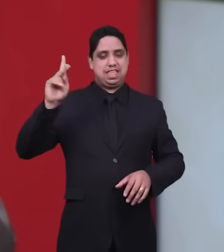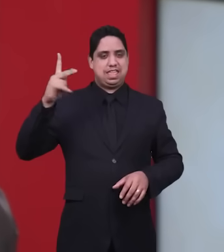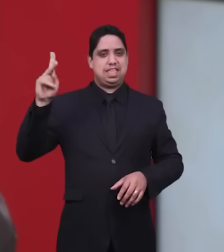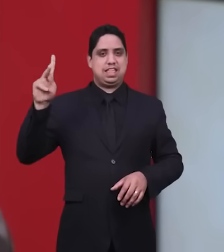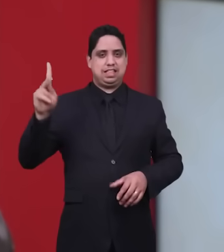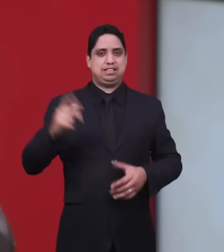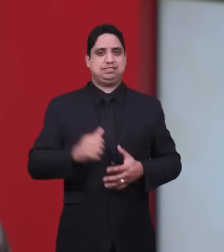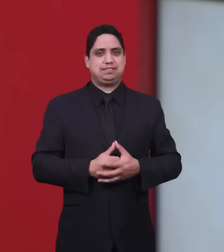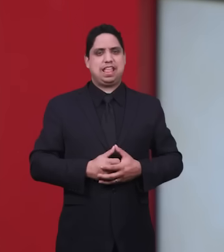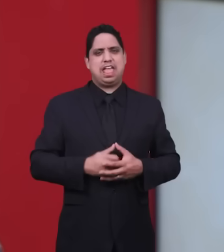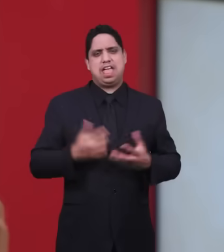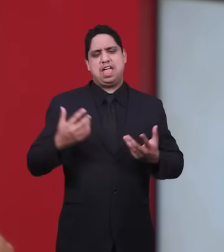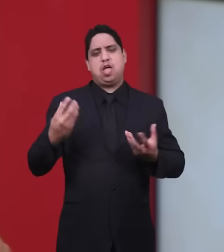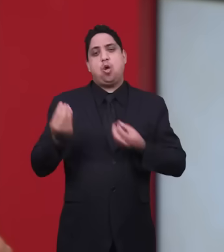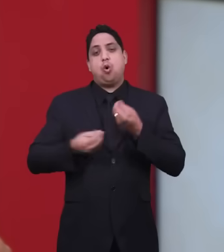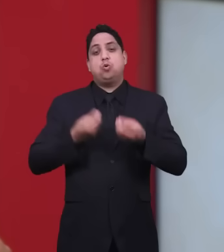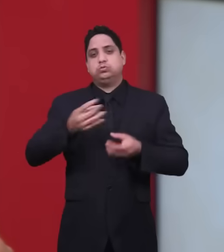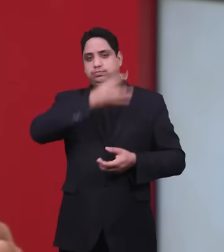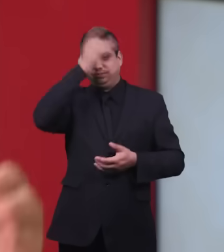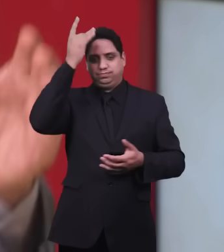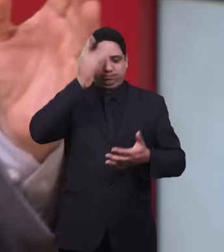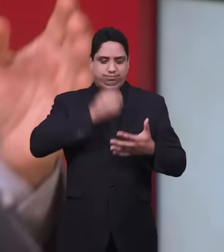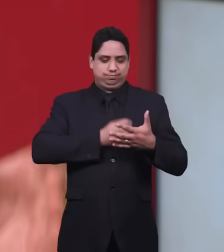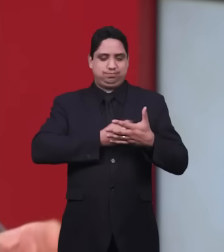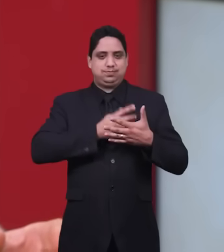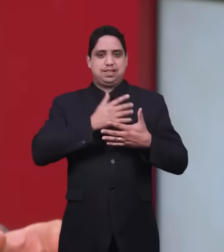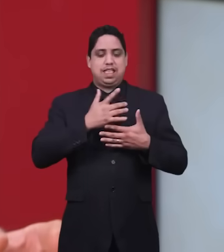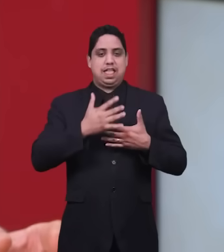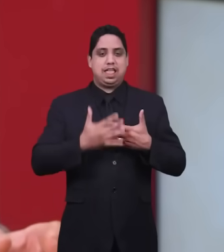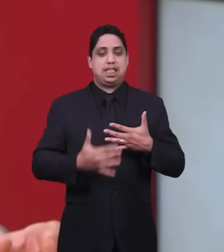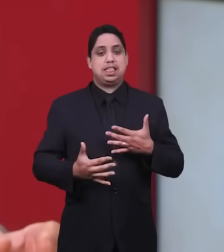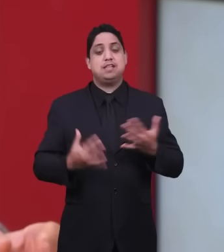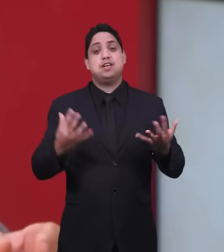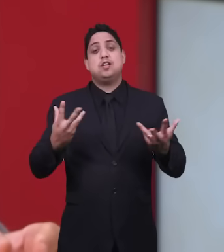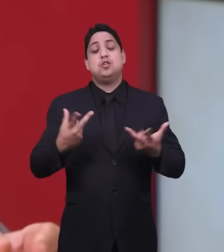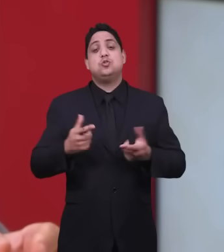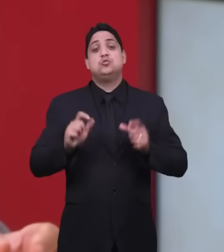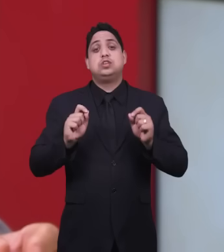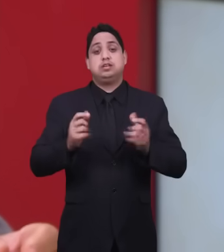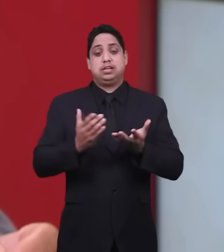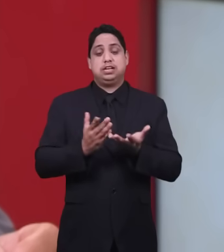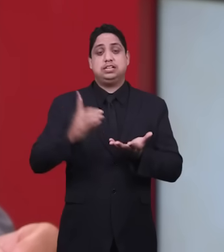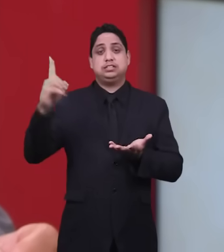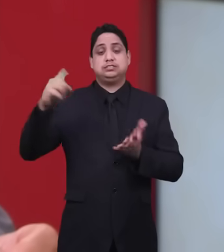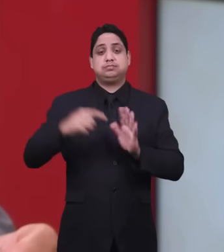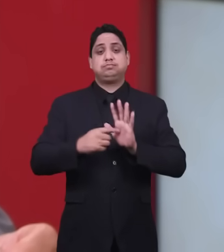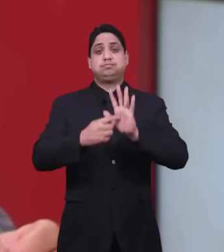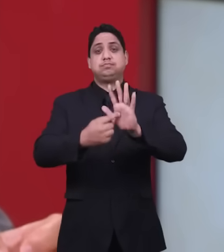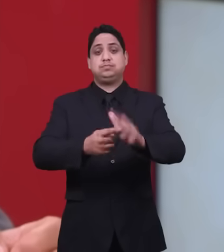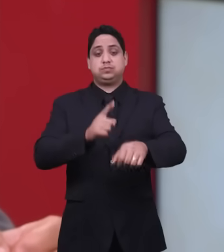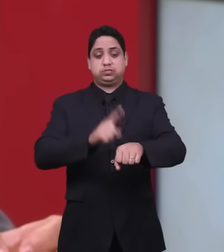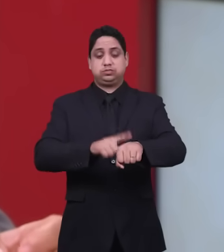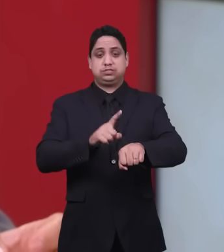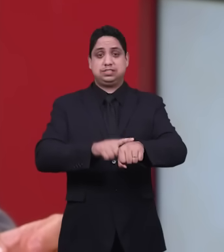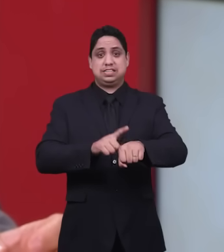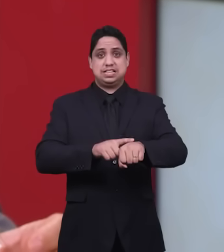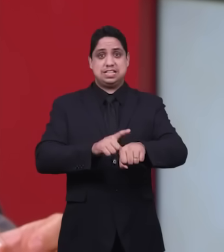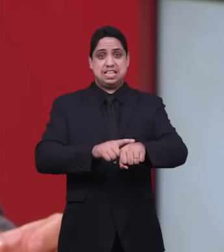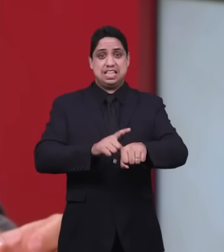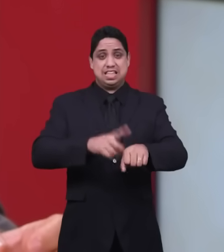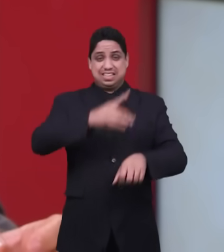bênção do transbordar do Espírito Santo. E até maravilhoso isso, Amadeus, porque a palavra de Deus fala assim: o momento é Espírito Santo